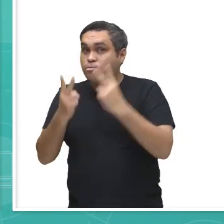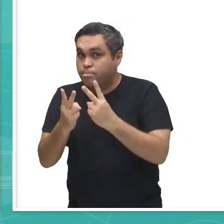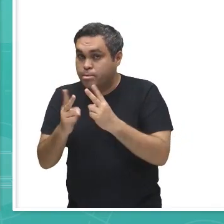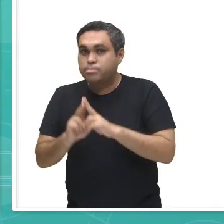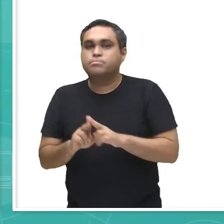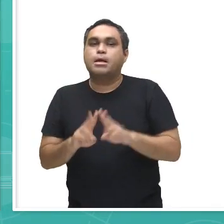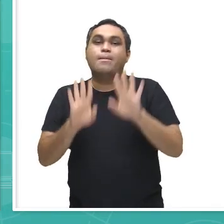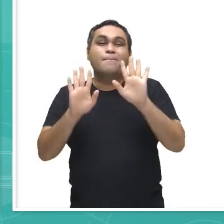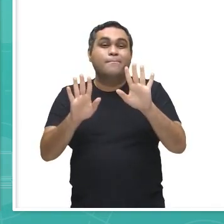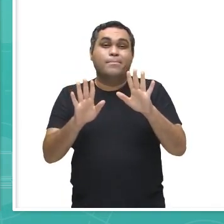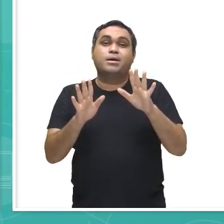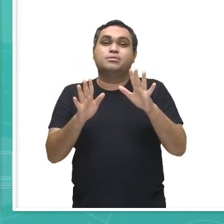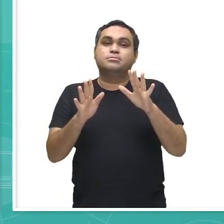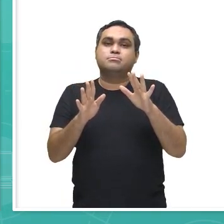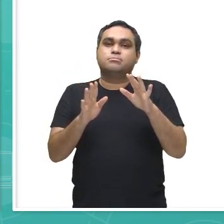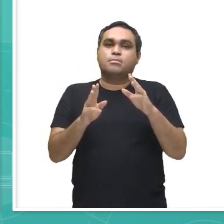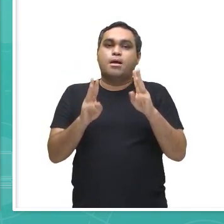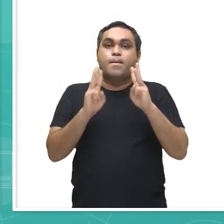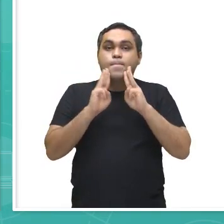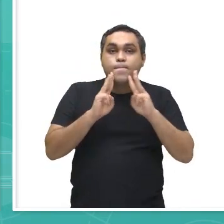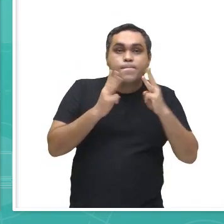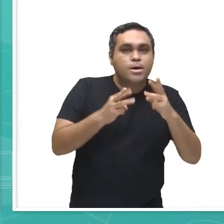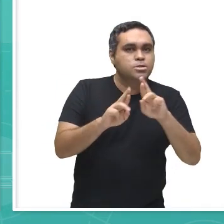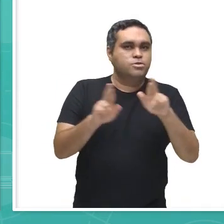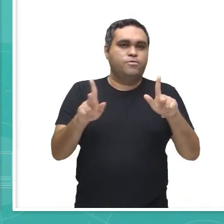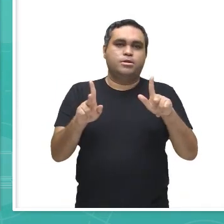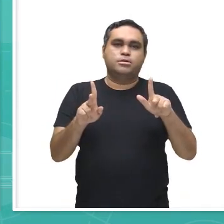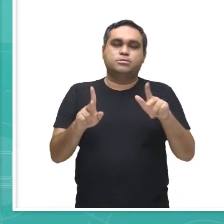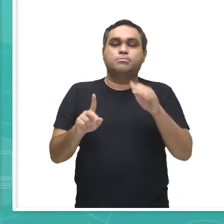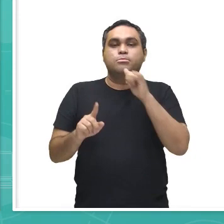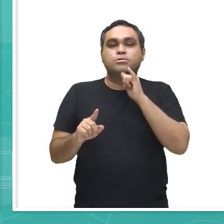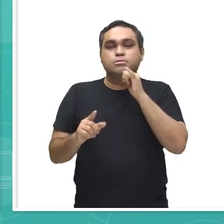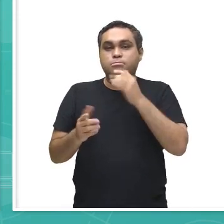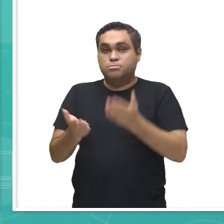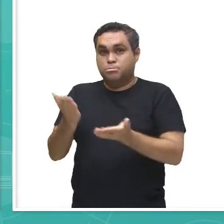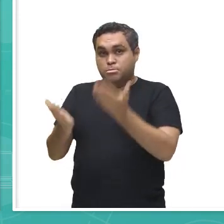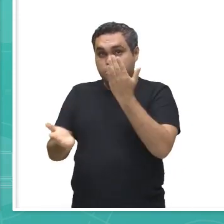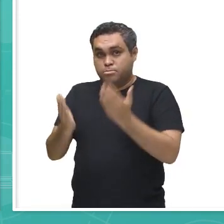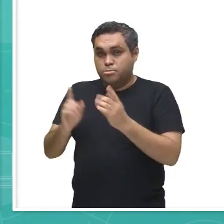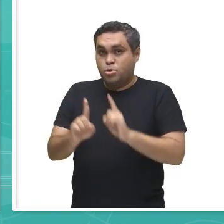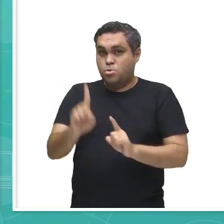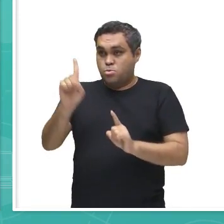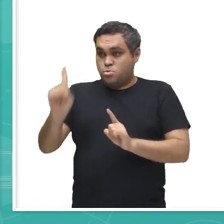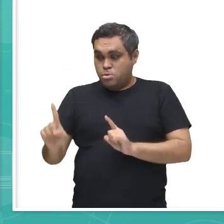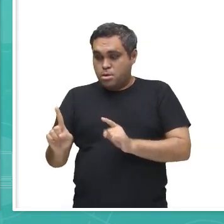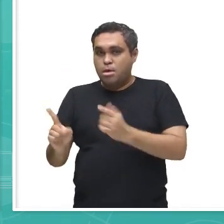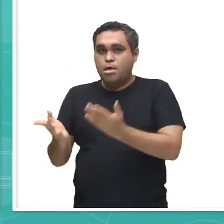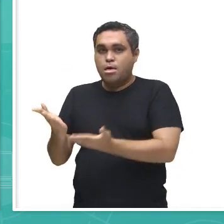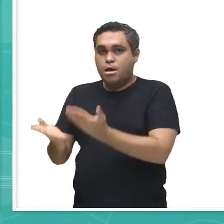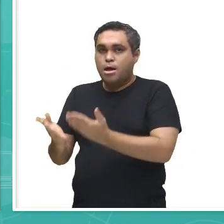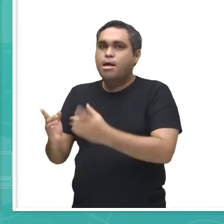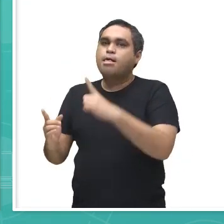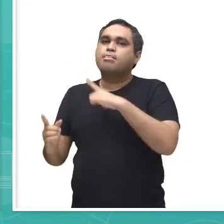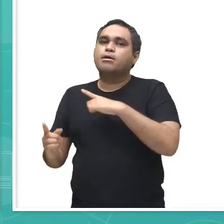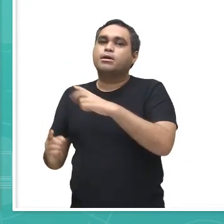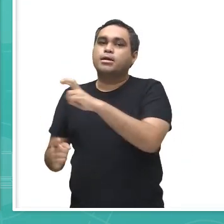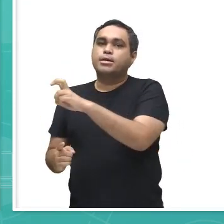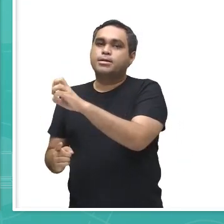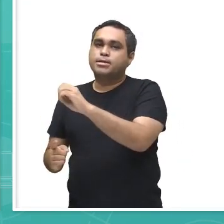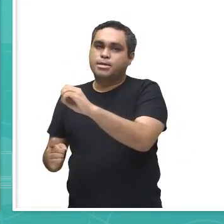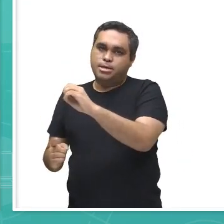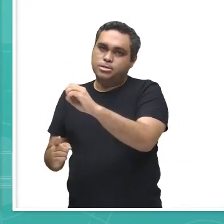O esmeril, por exemplo, nós podemos observar que ele tem 500 gramas. Já o pedaço de